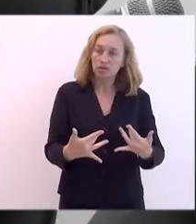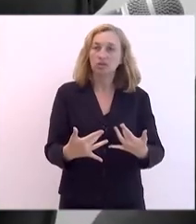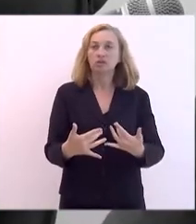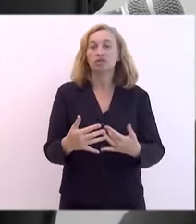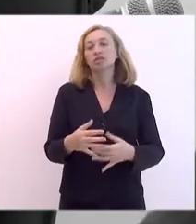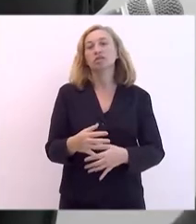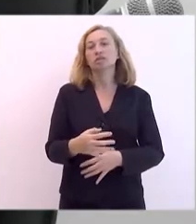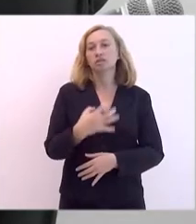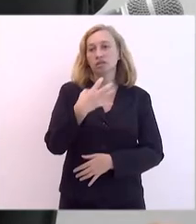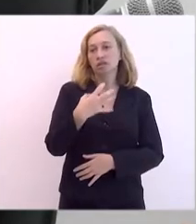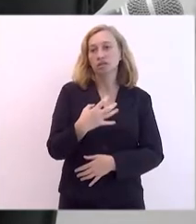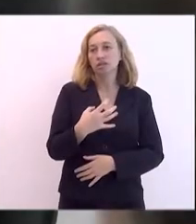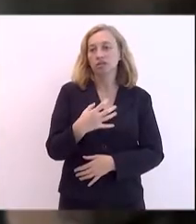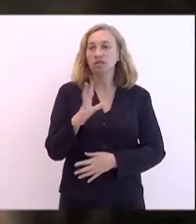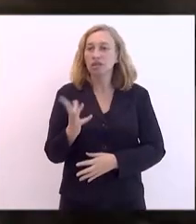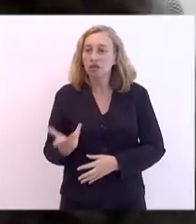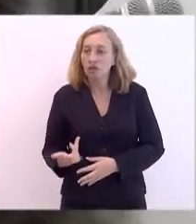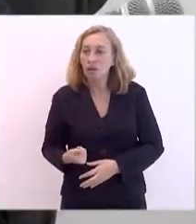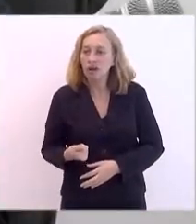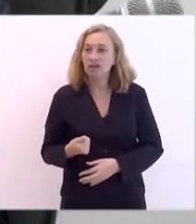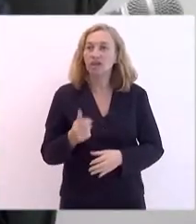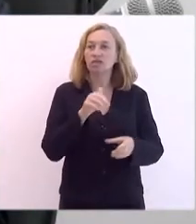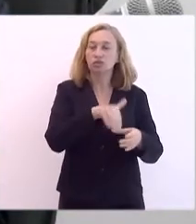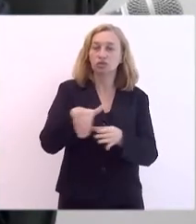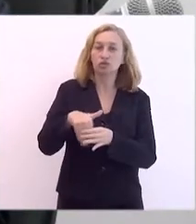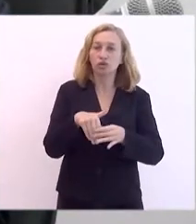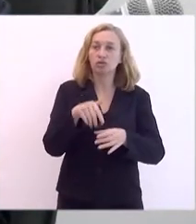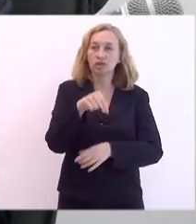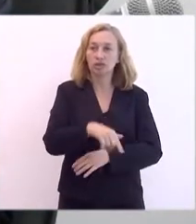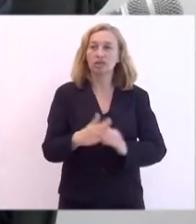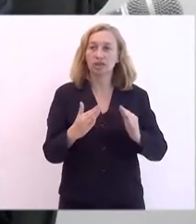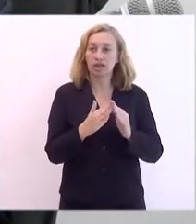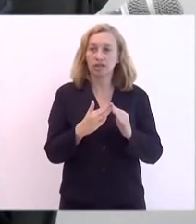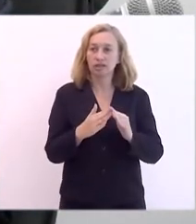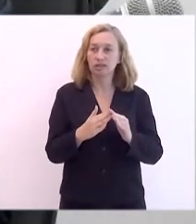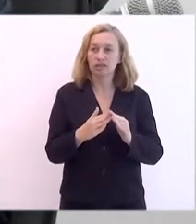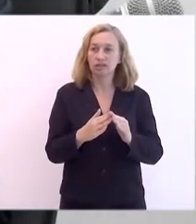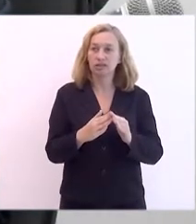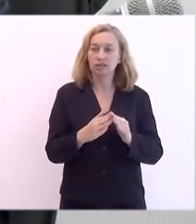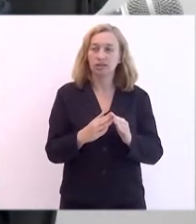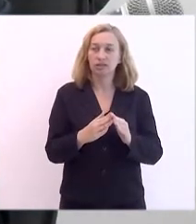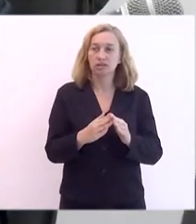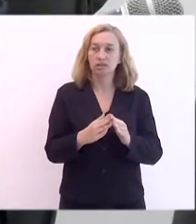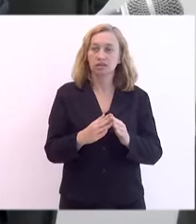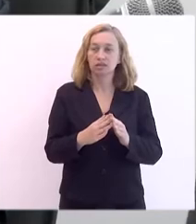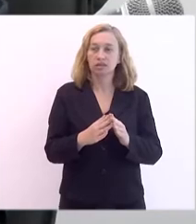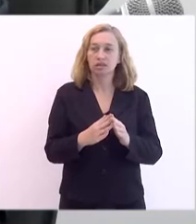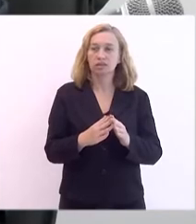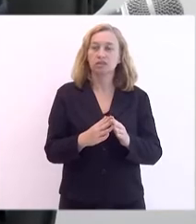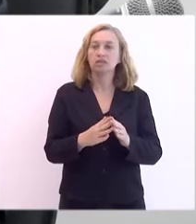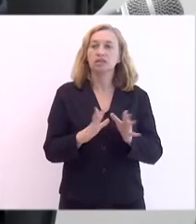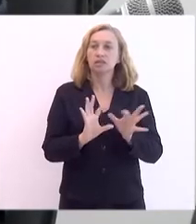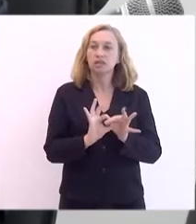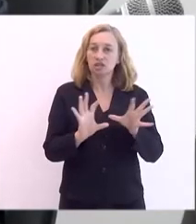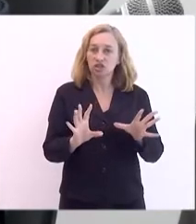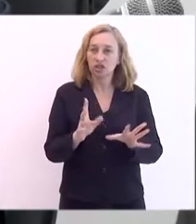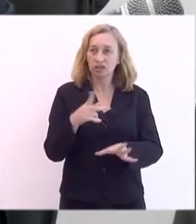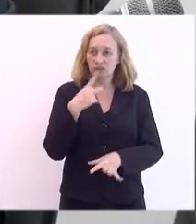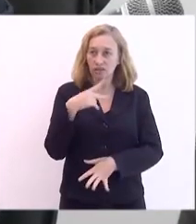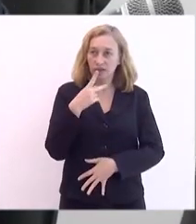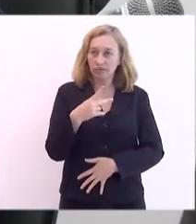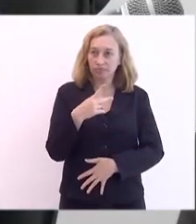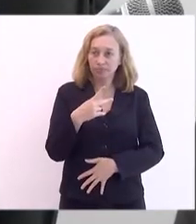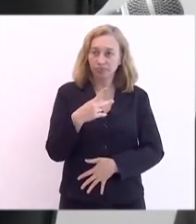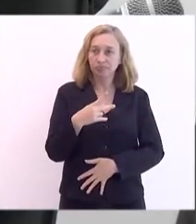seriedade, sobretudo da qualidade dos votos que faz aqui na casa. Presidente, Márcio, então, não podia deixar de fazer esse não, essa mas eu fala,